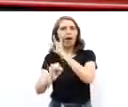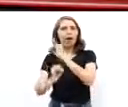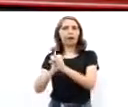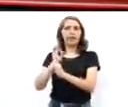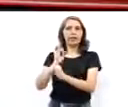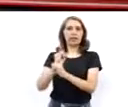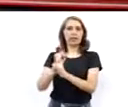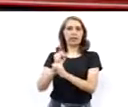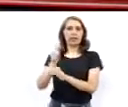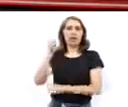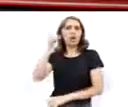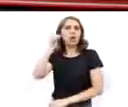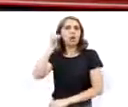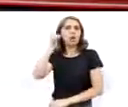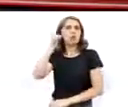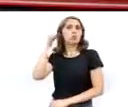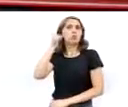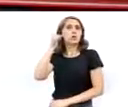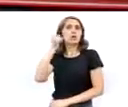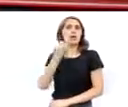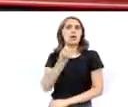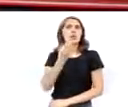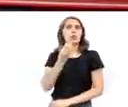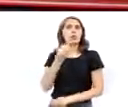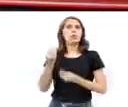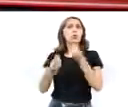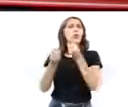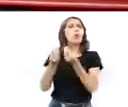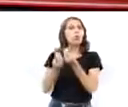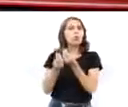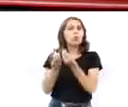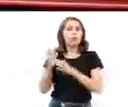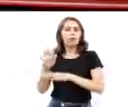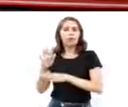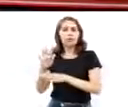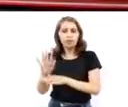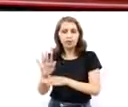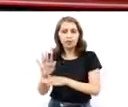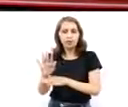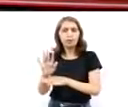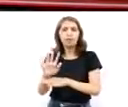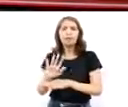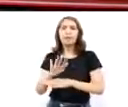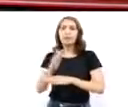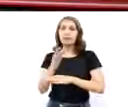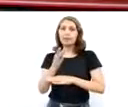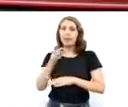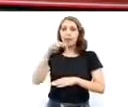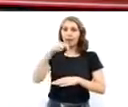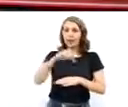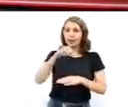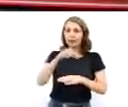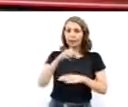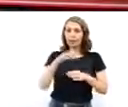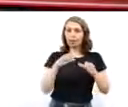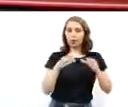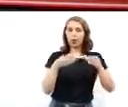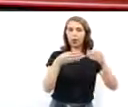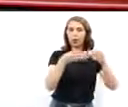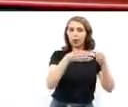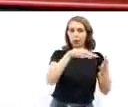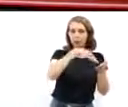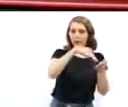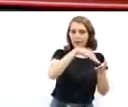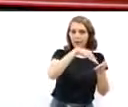a um smartphone? Como fazer isso? Pois bem, a CEMEC de Caxias tentou,